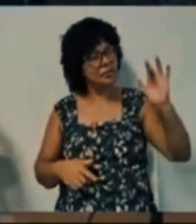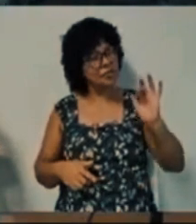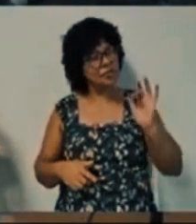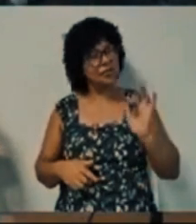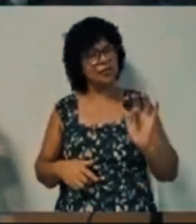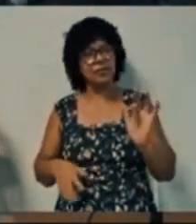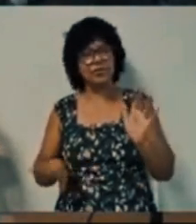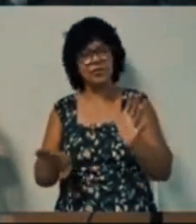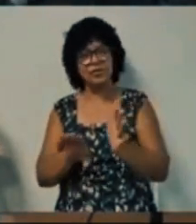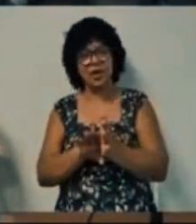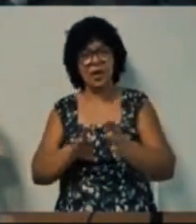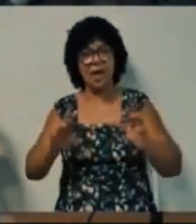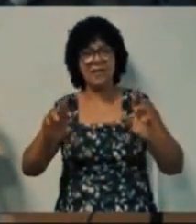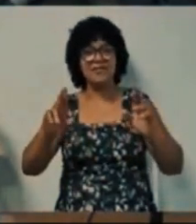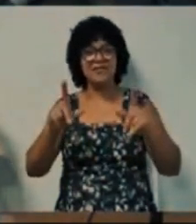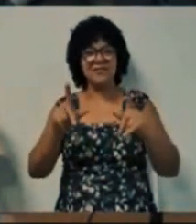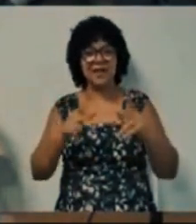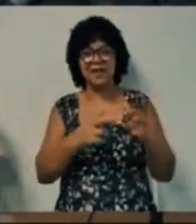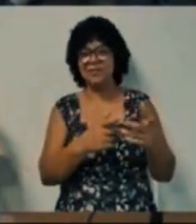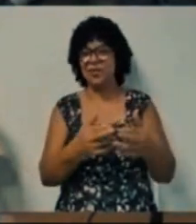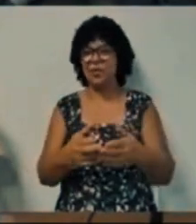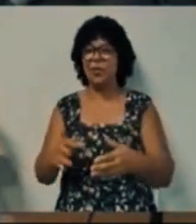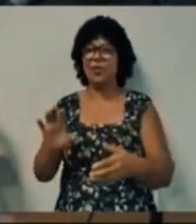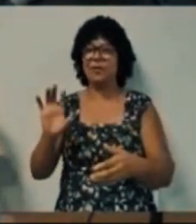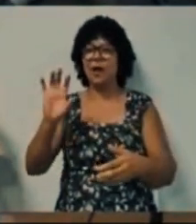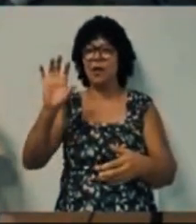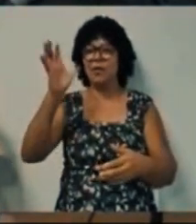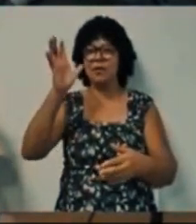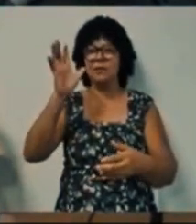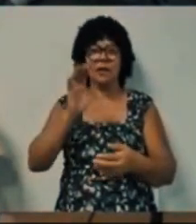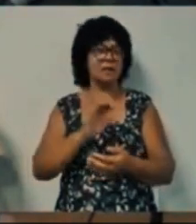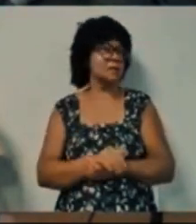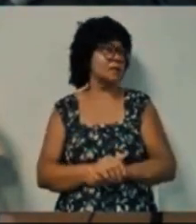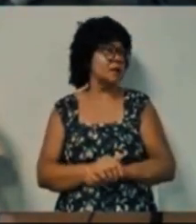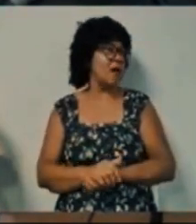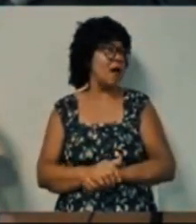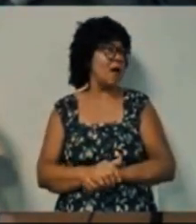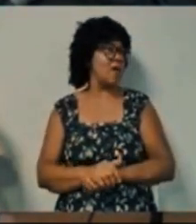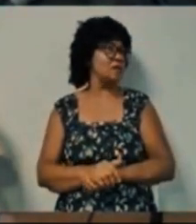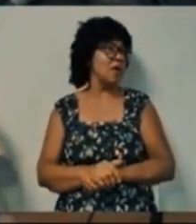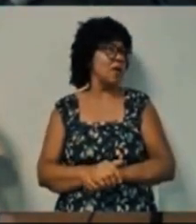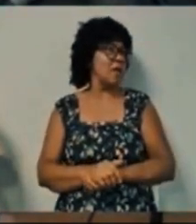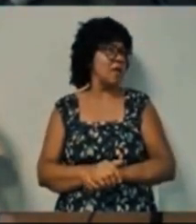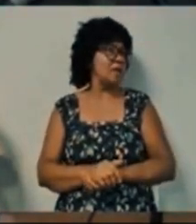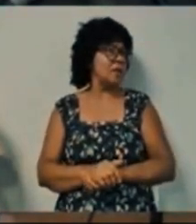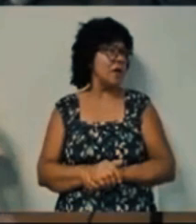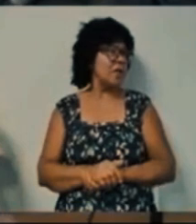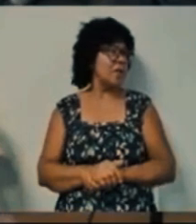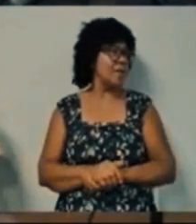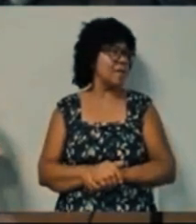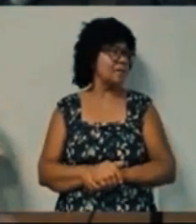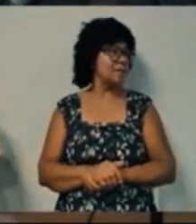Em 1968 a ADF se instalou aqui, e ela se instalou para ficar.